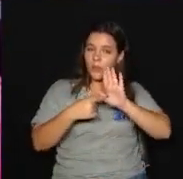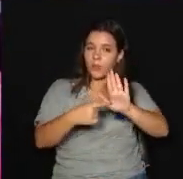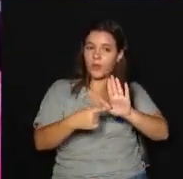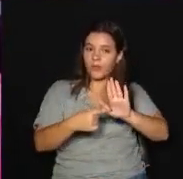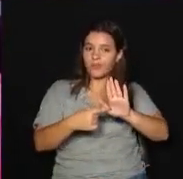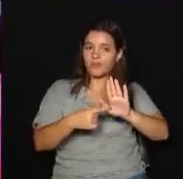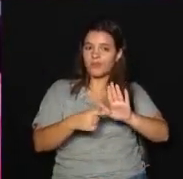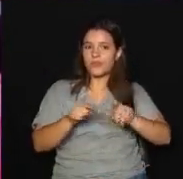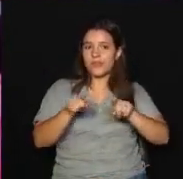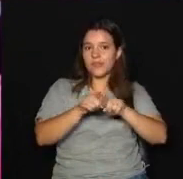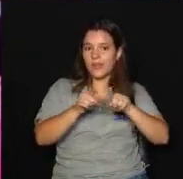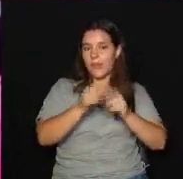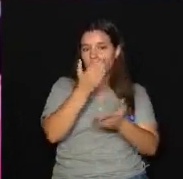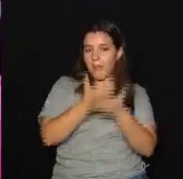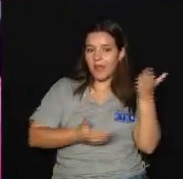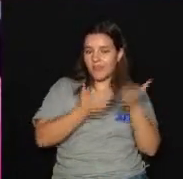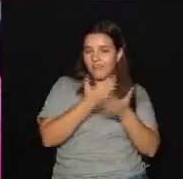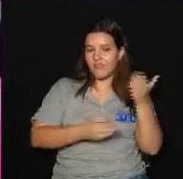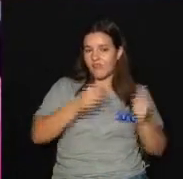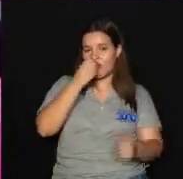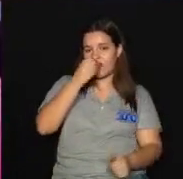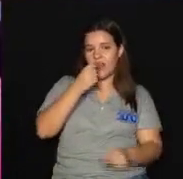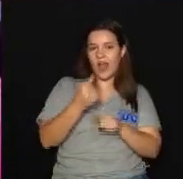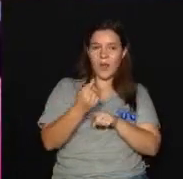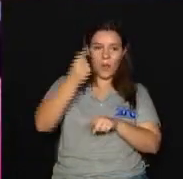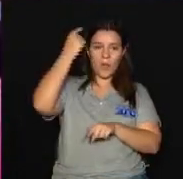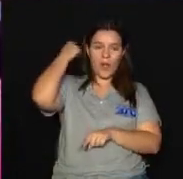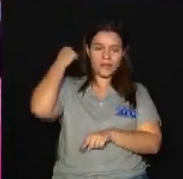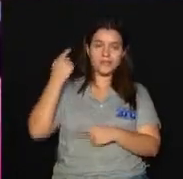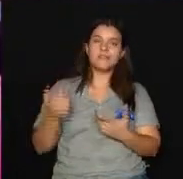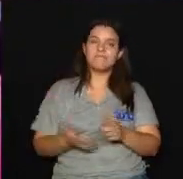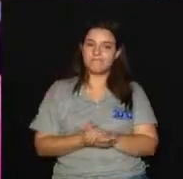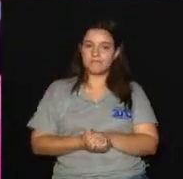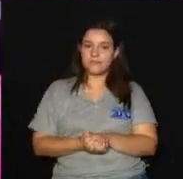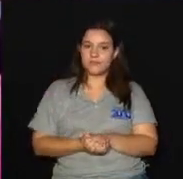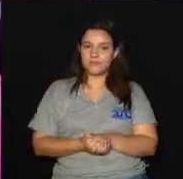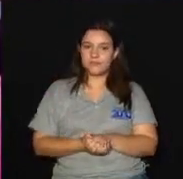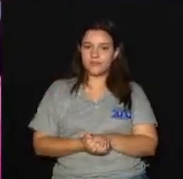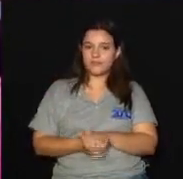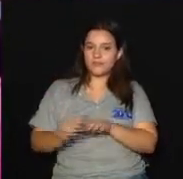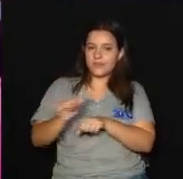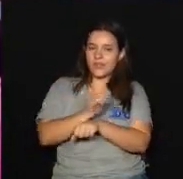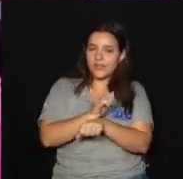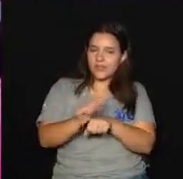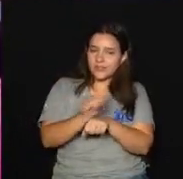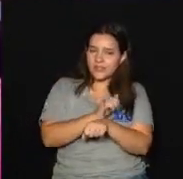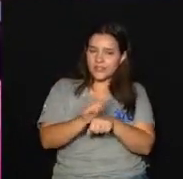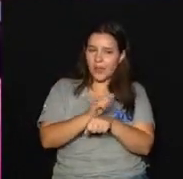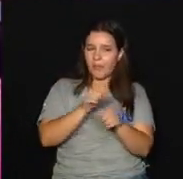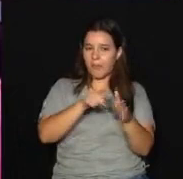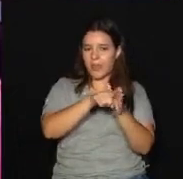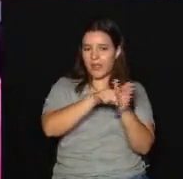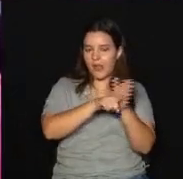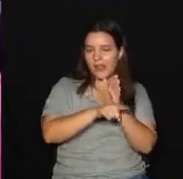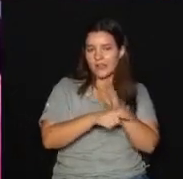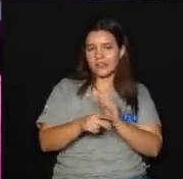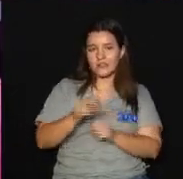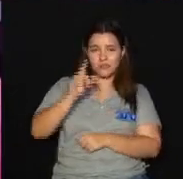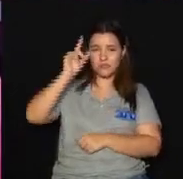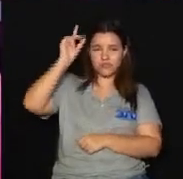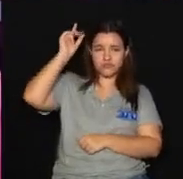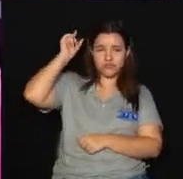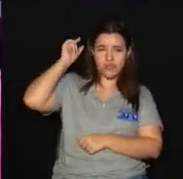dos fracassos anteriores. Quer dizer, os métodos utilizados em pesquisas